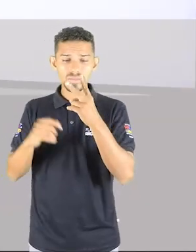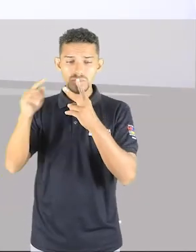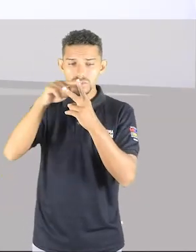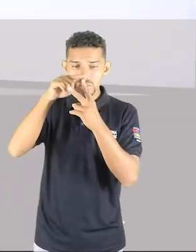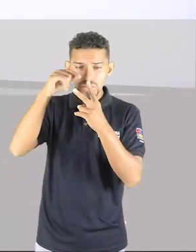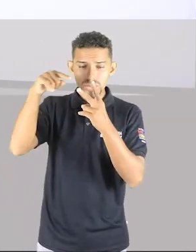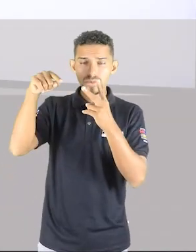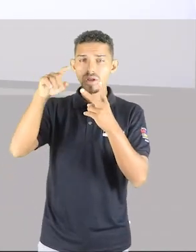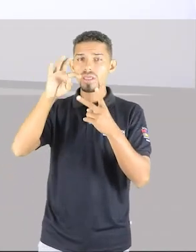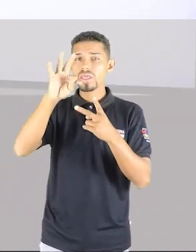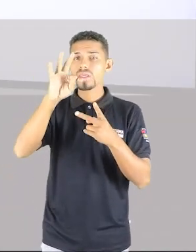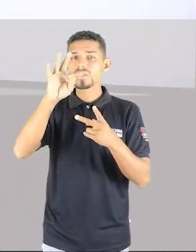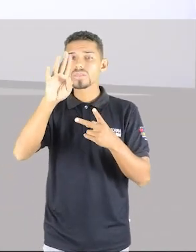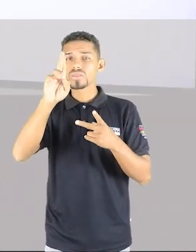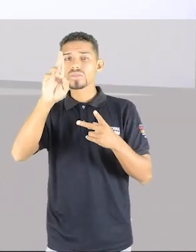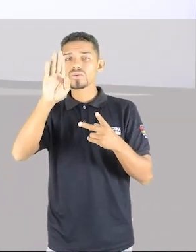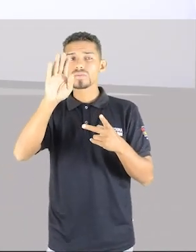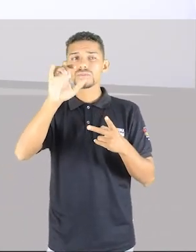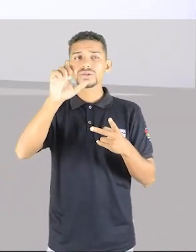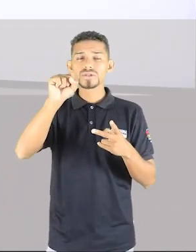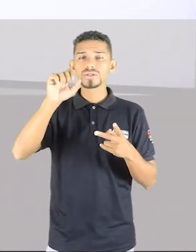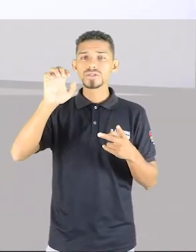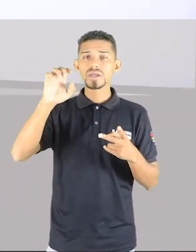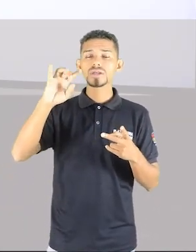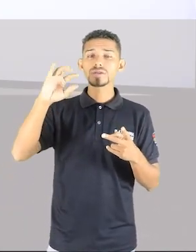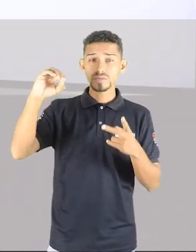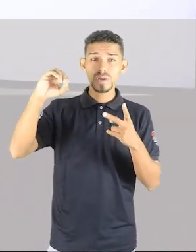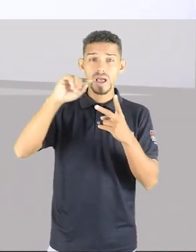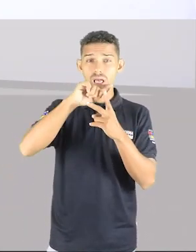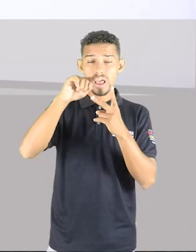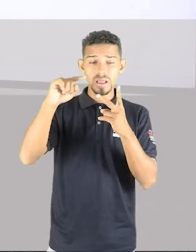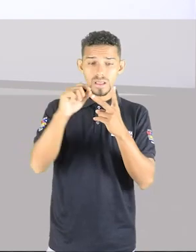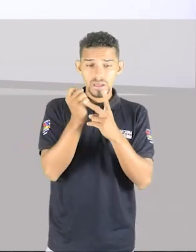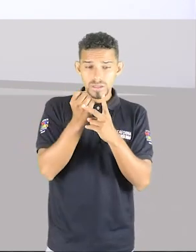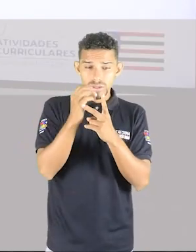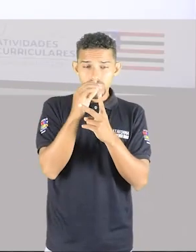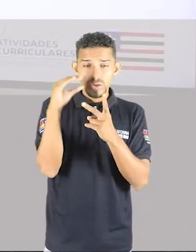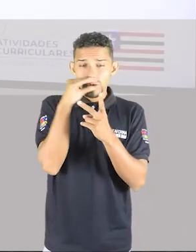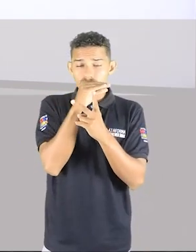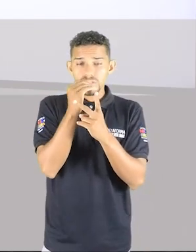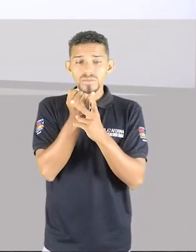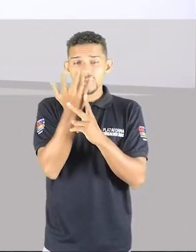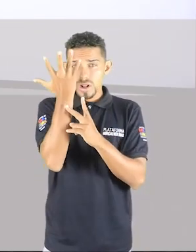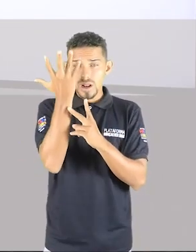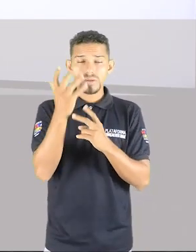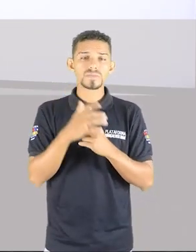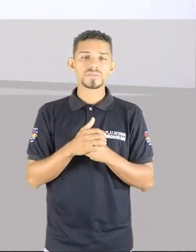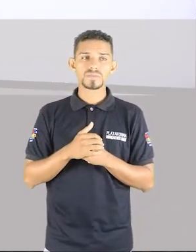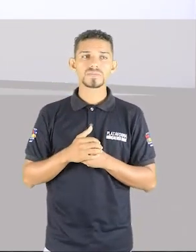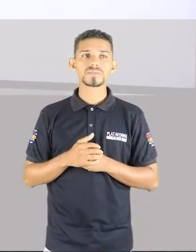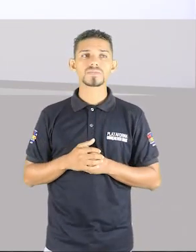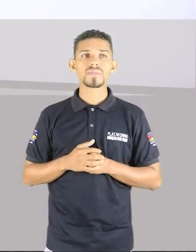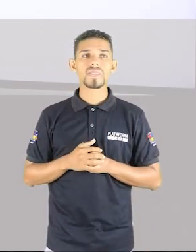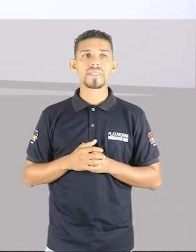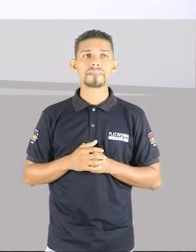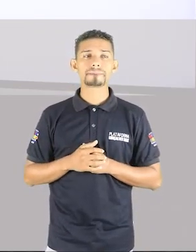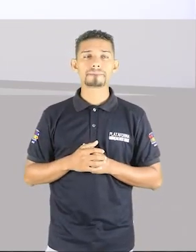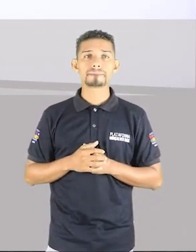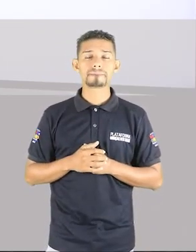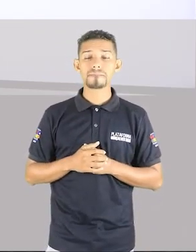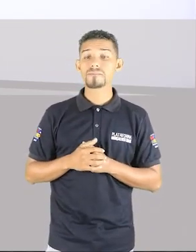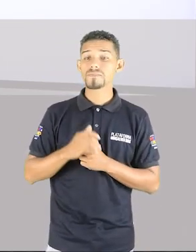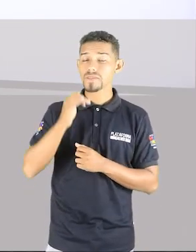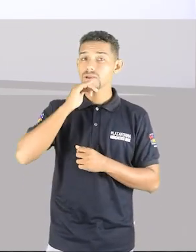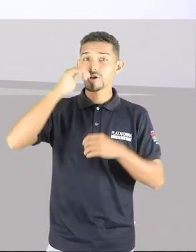tugstênio que isso aqui esquenta esquenta esquenta esquenta até emitir luz tá são as lâmpadas incandescentes